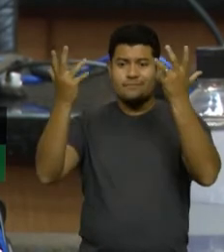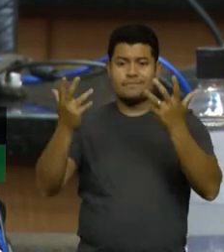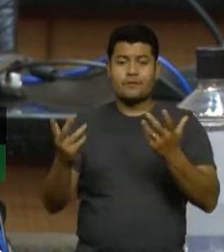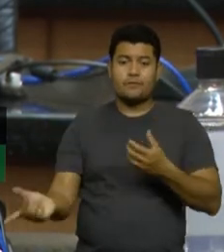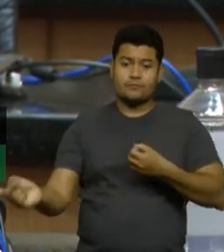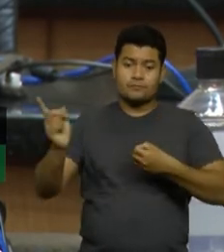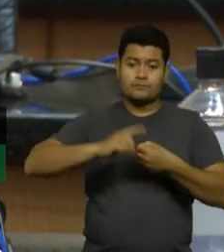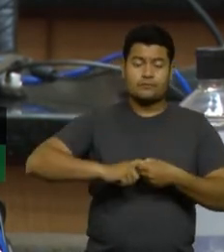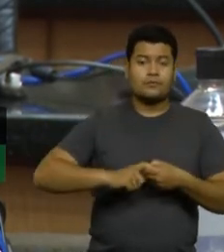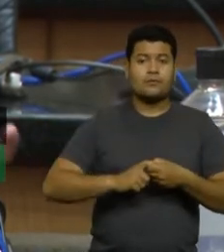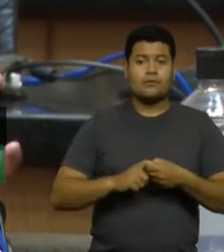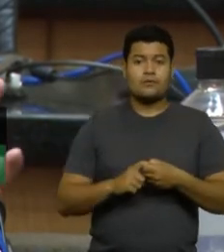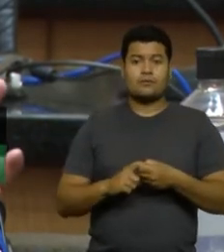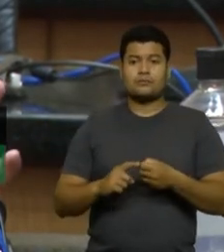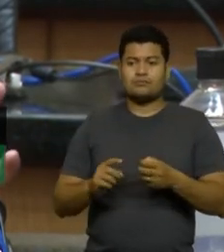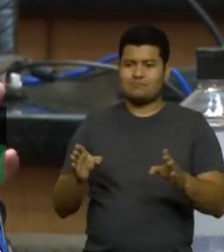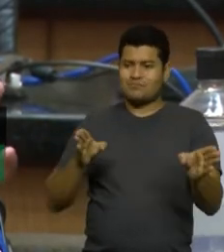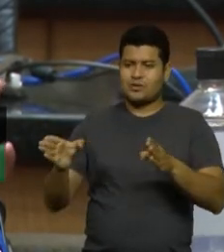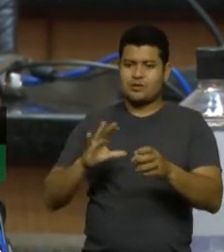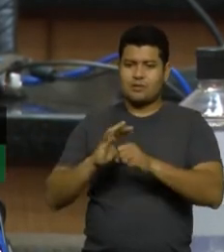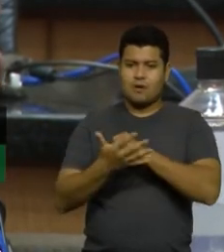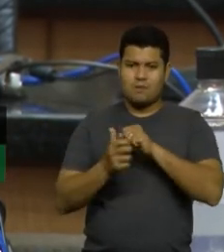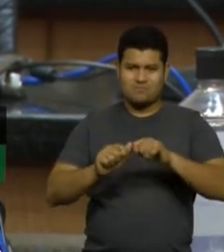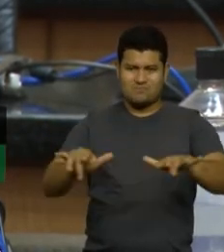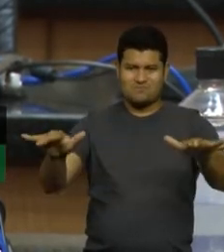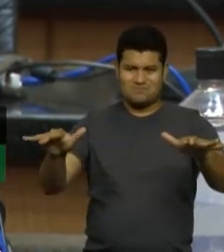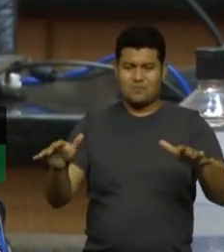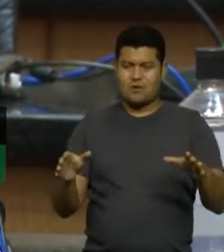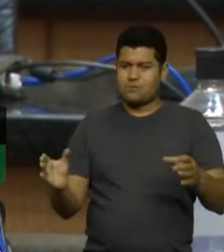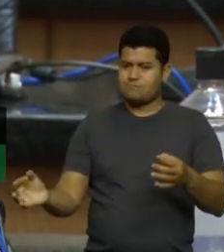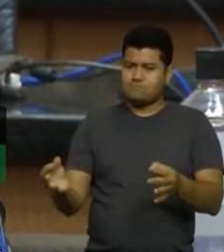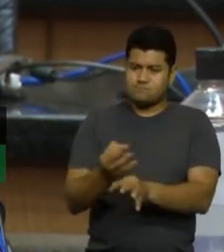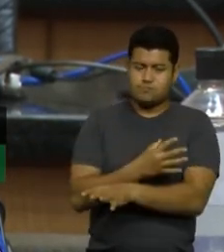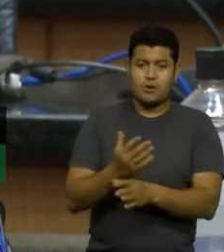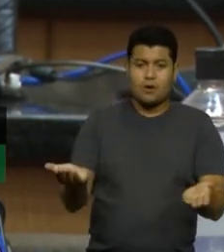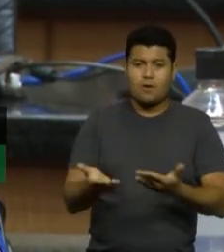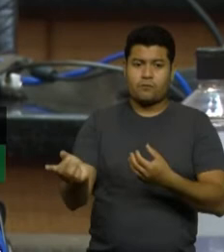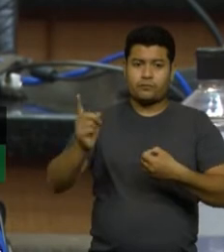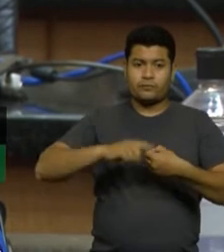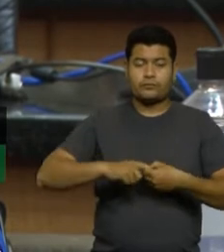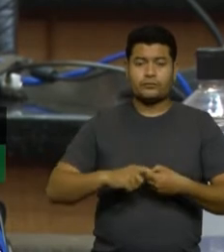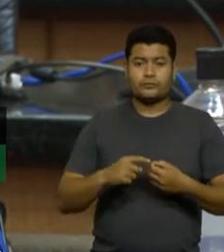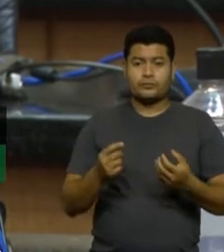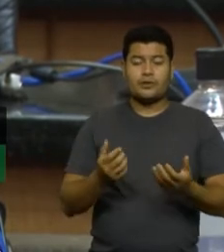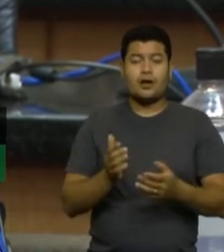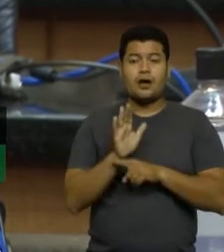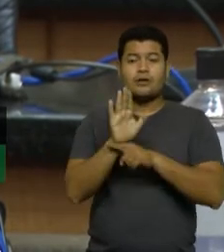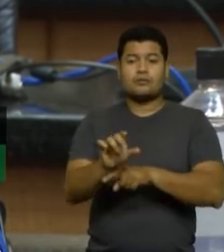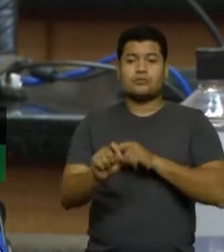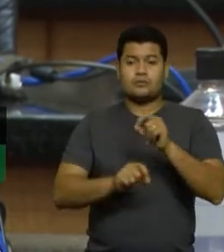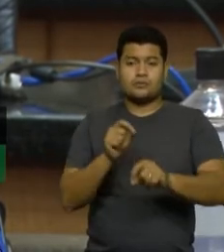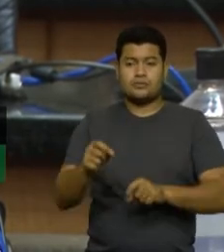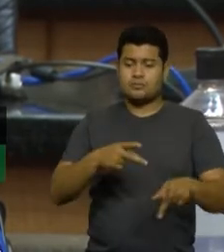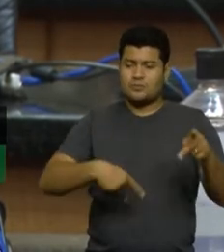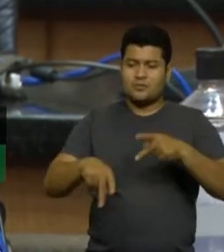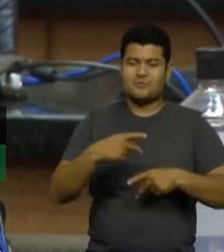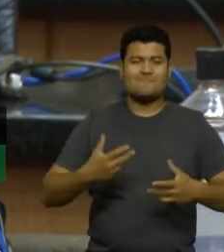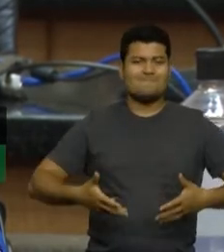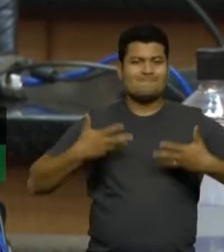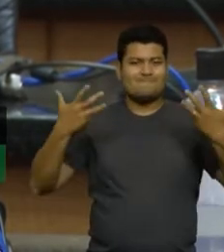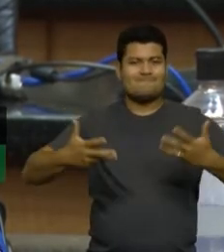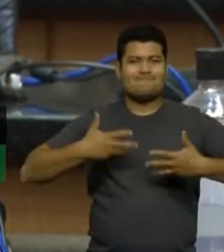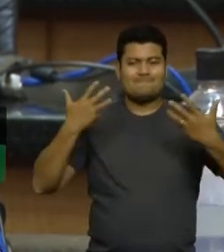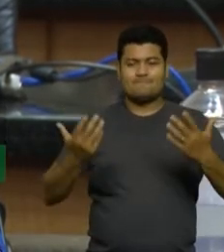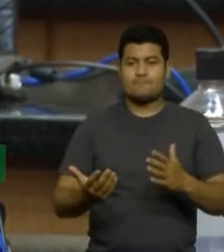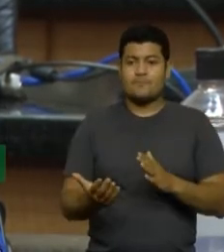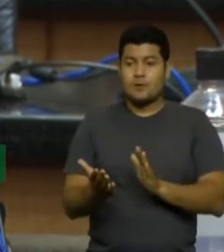pós-pandemia, tudo isso serve para alegrar ainda mais a sua população. Então, parabenizar por mais esse